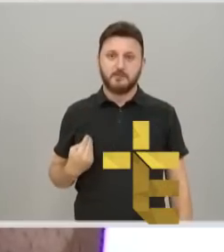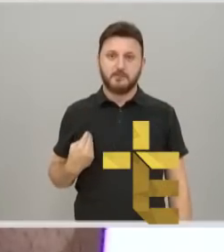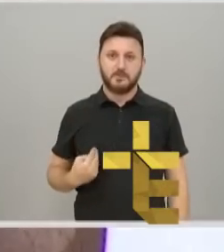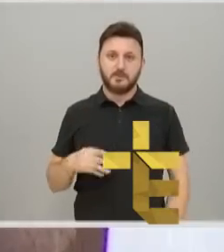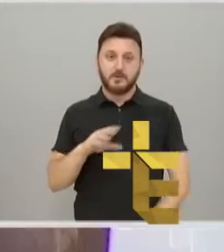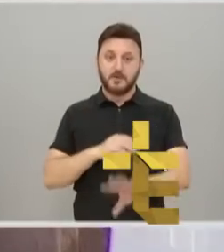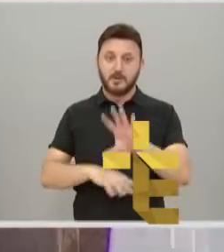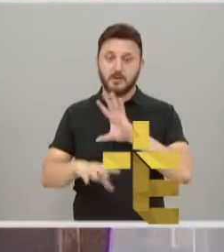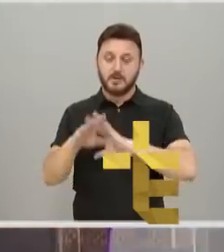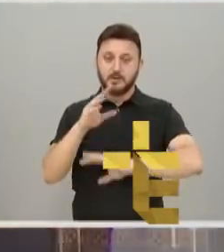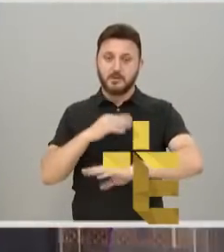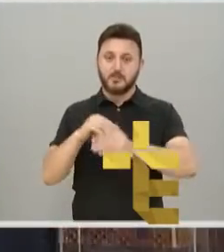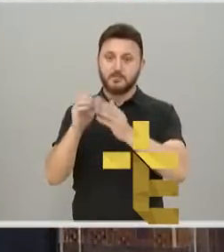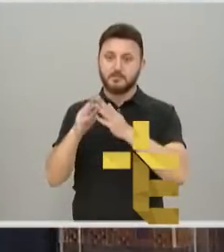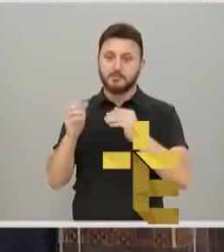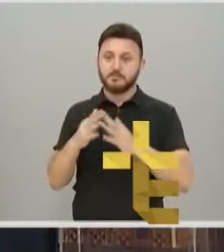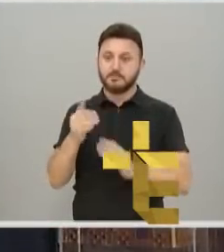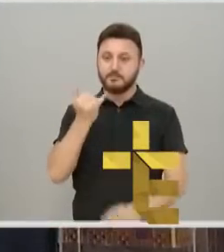Cantemos.